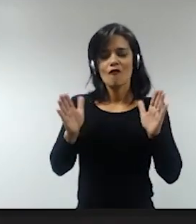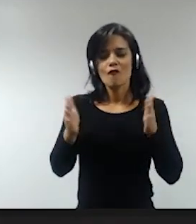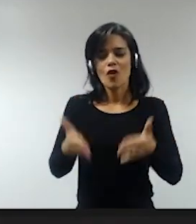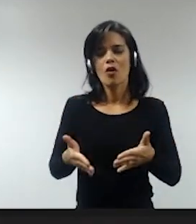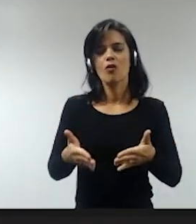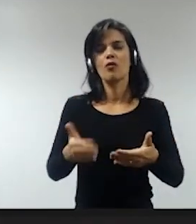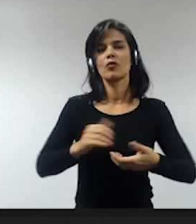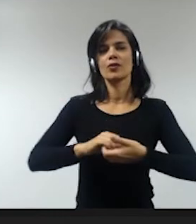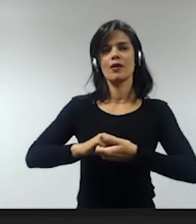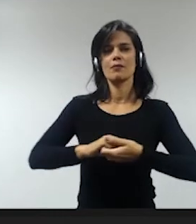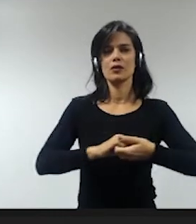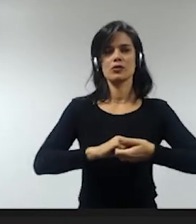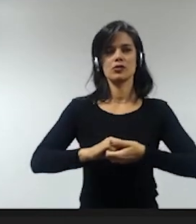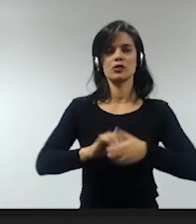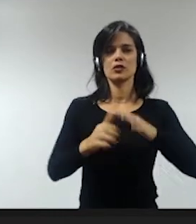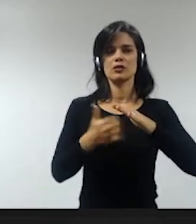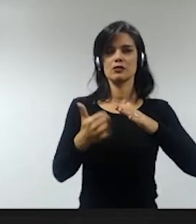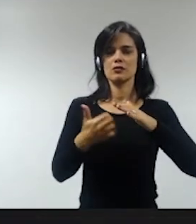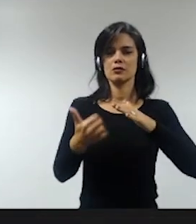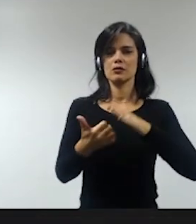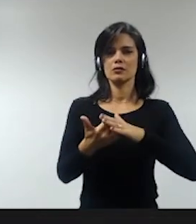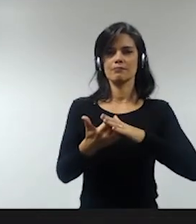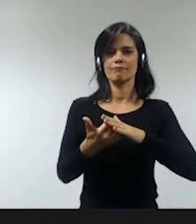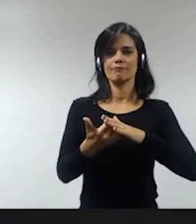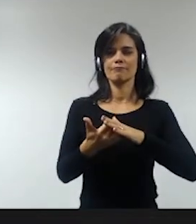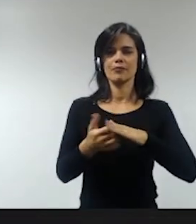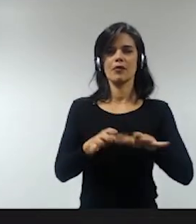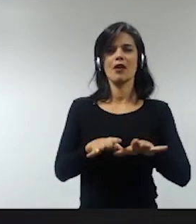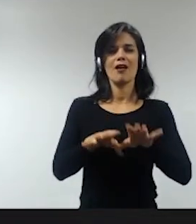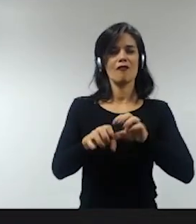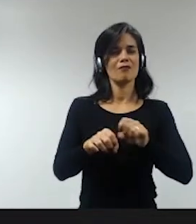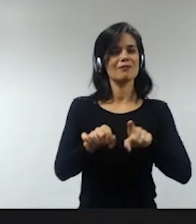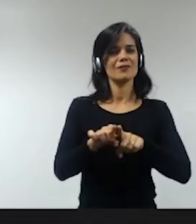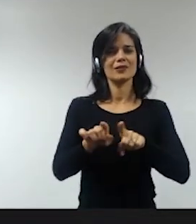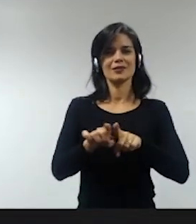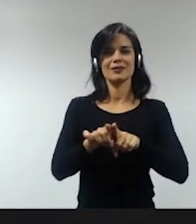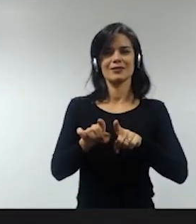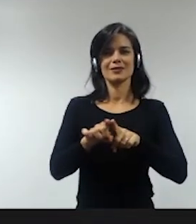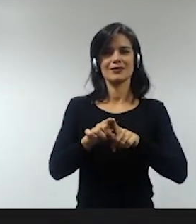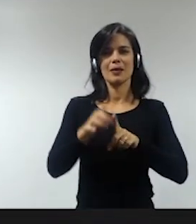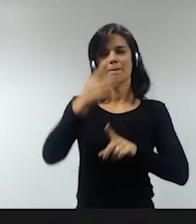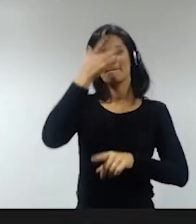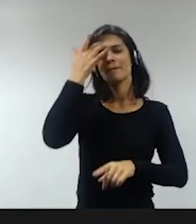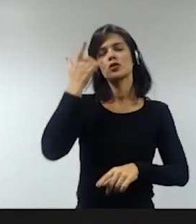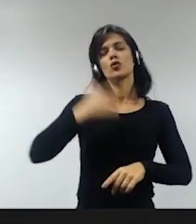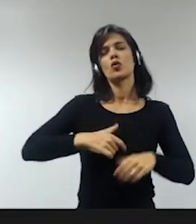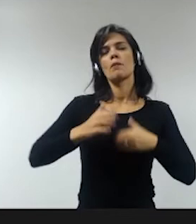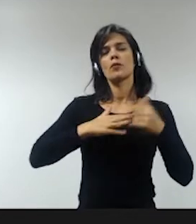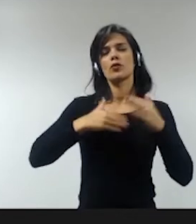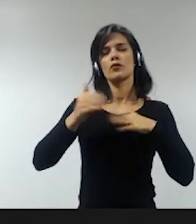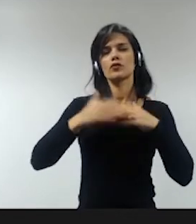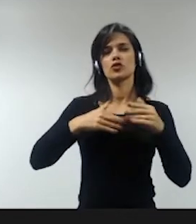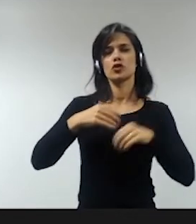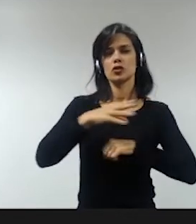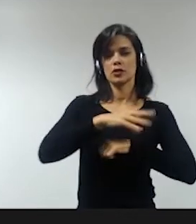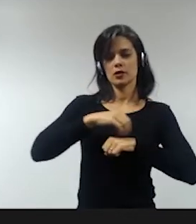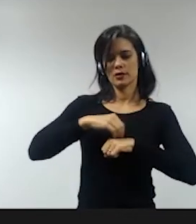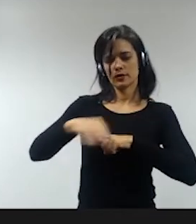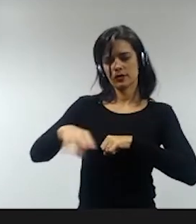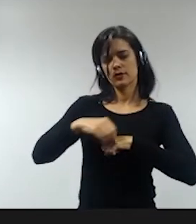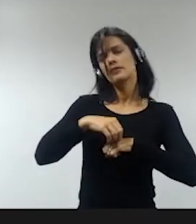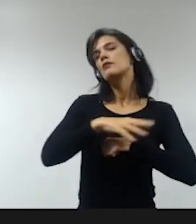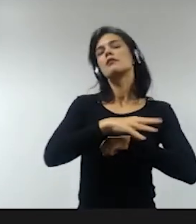da mediação empresarial, né? A formação também do mediador deixava assim, muito a